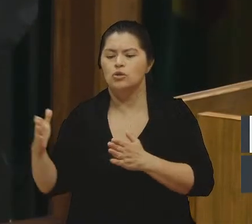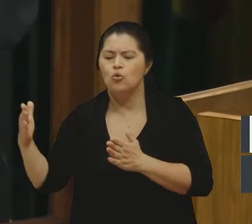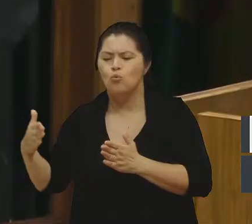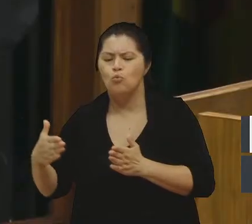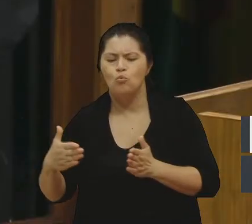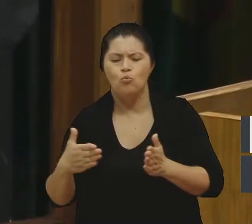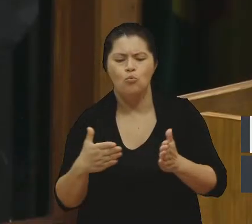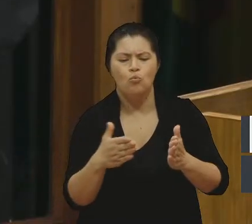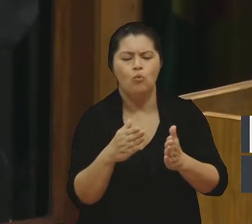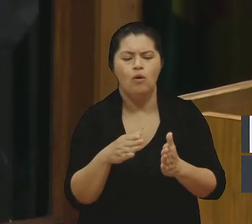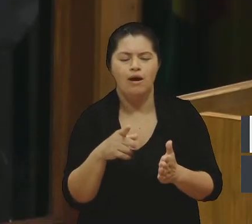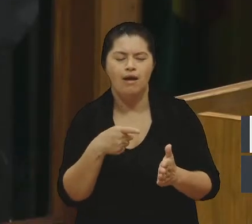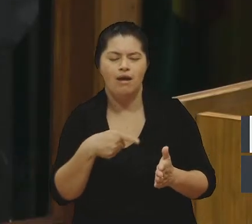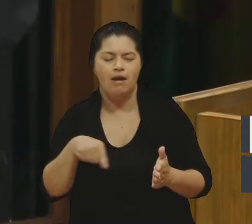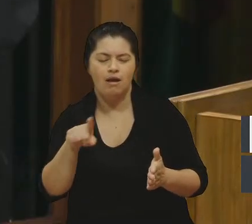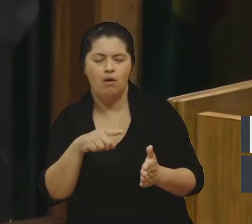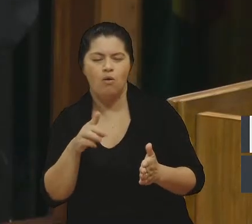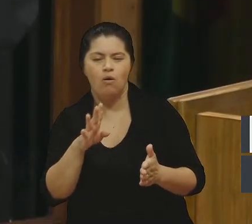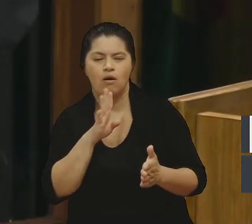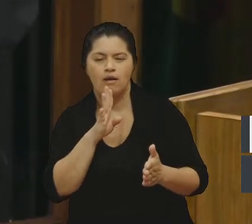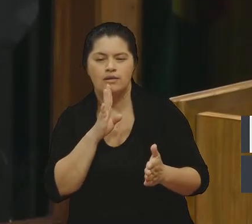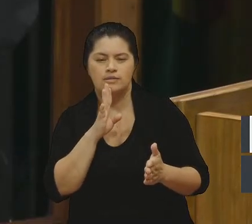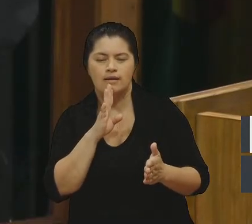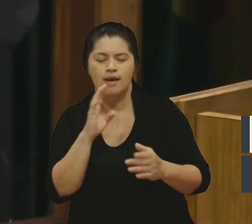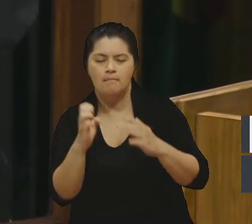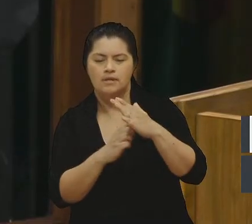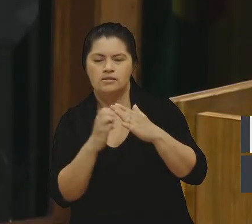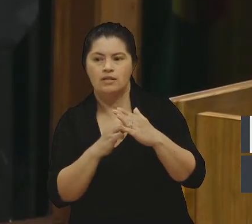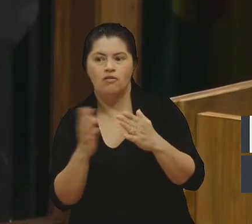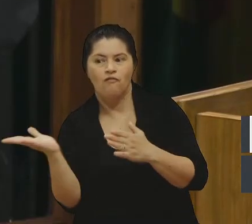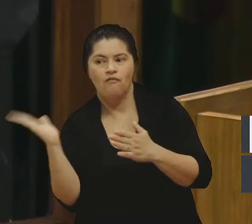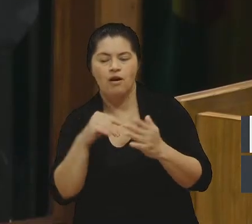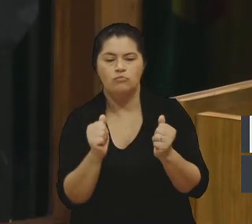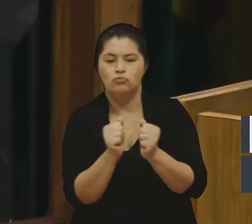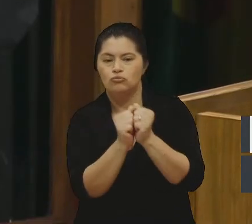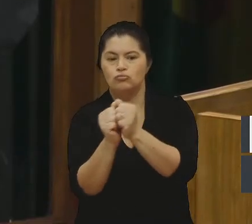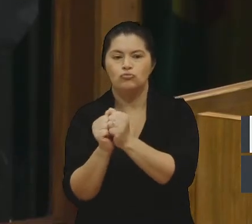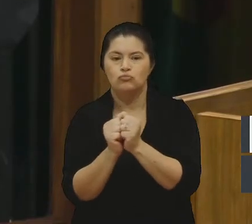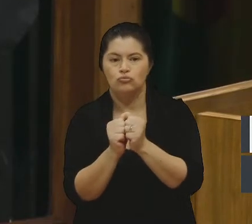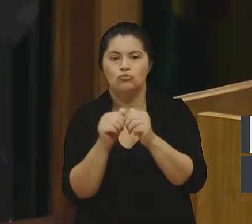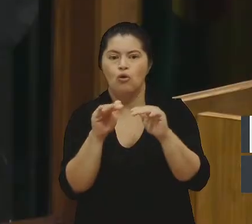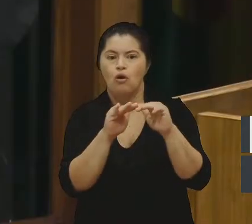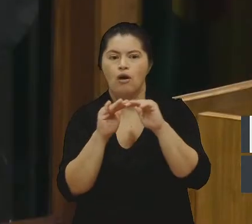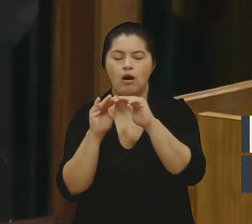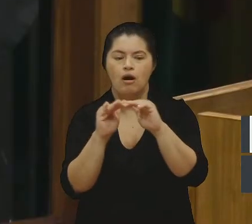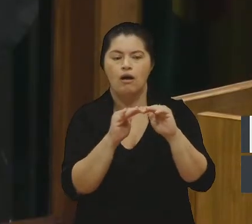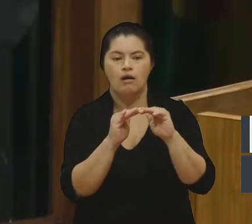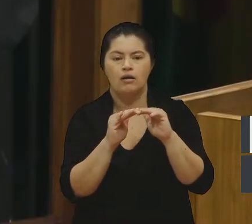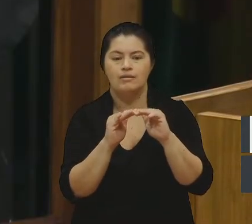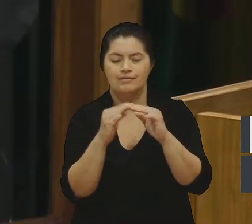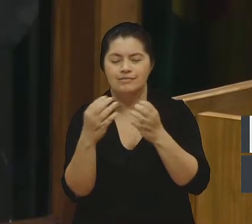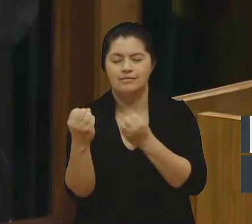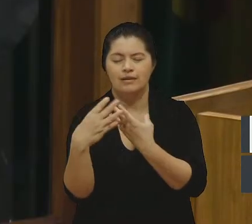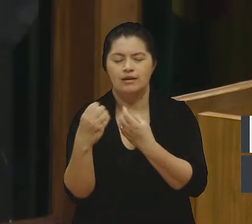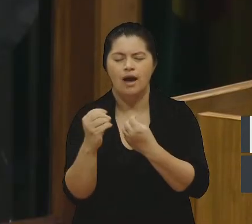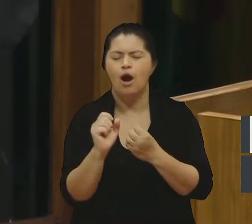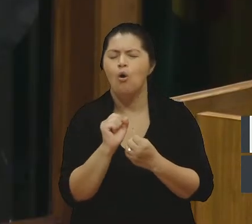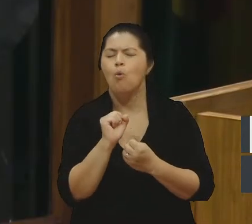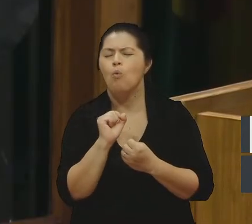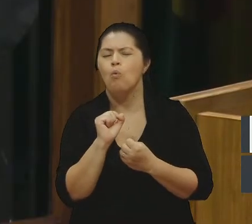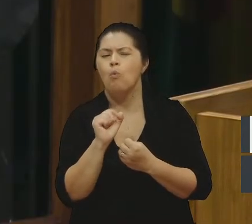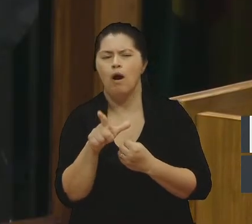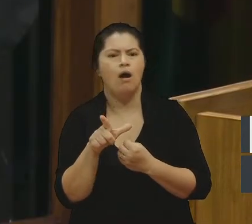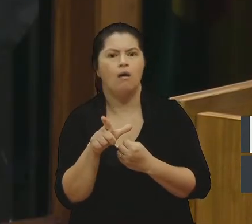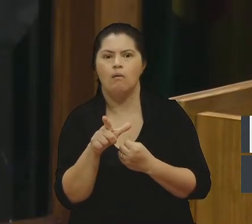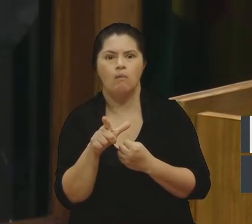conhecendo o empresário, convidei ele para entrar no nosso negócio, ser sócio, para que ele pudesse fazer esse movimento com a gente e nos ensinar qual era o caminho.